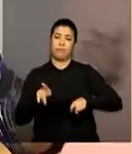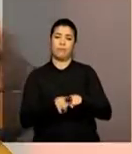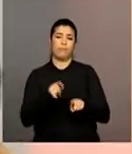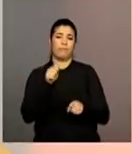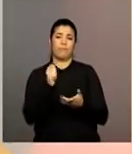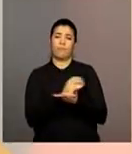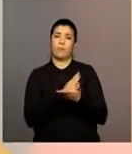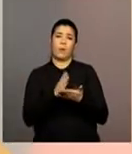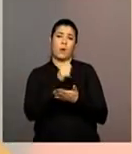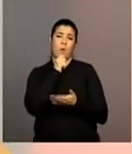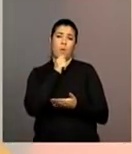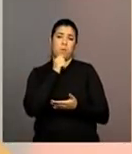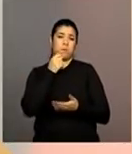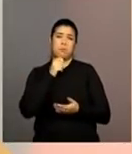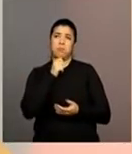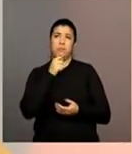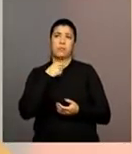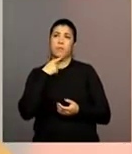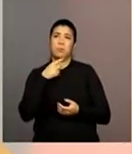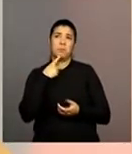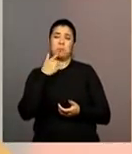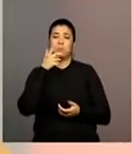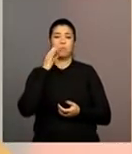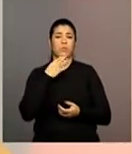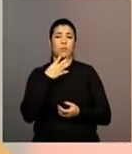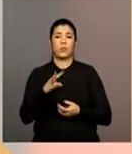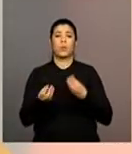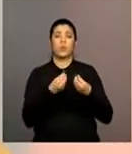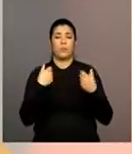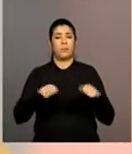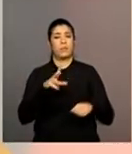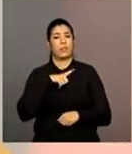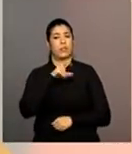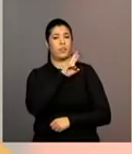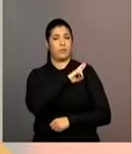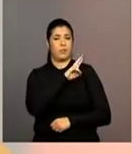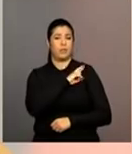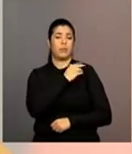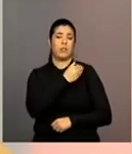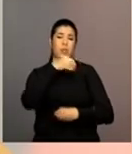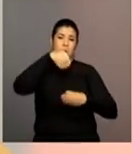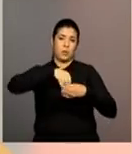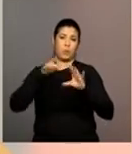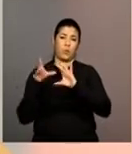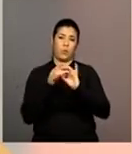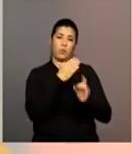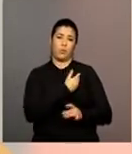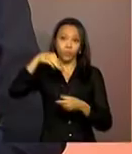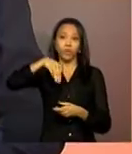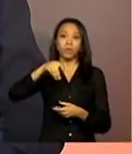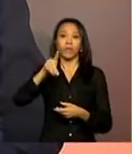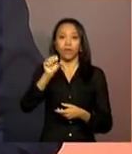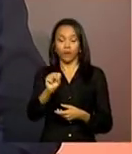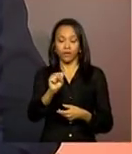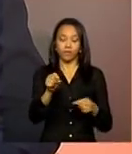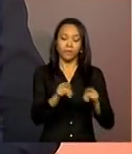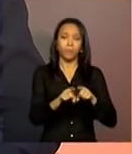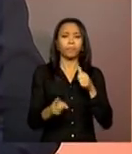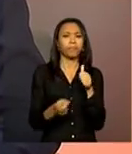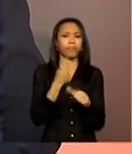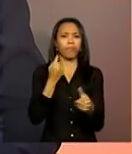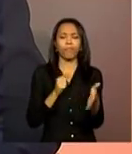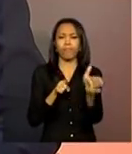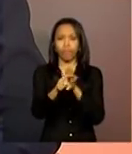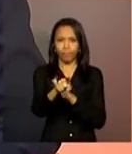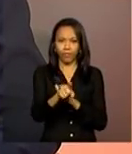pensadas vão surgindo e a gente tem que ter responsabilidade pública de pensá-las e buscar respostas a primeira pergunta é